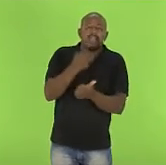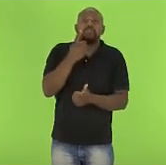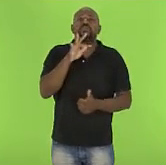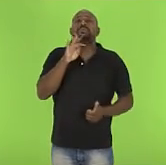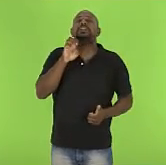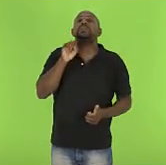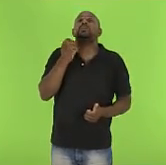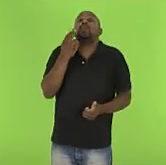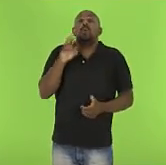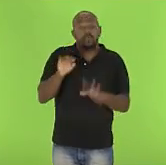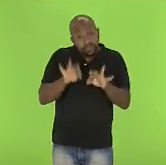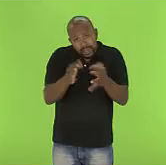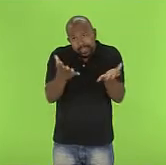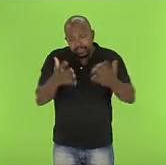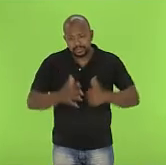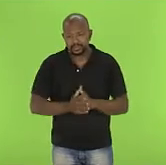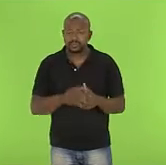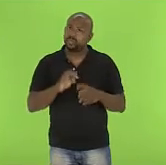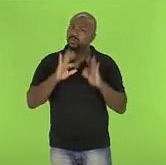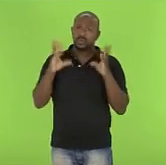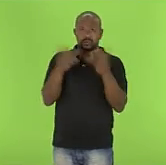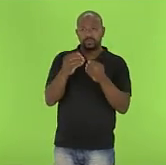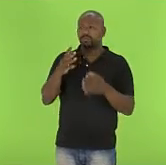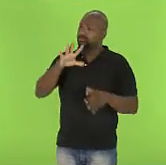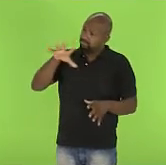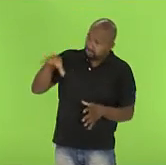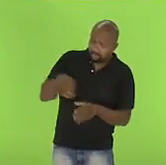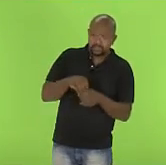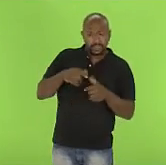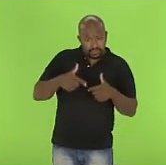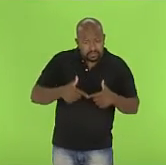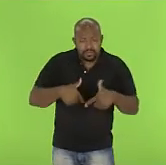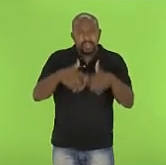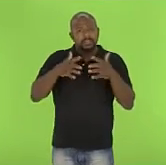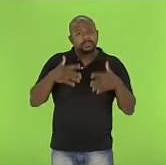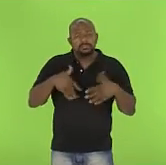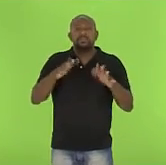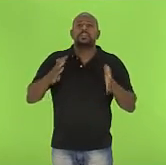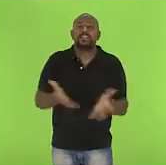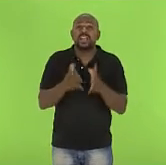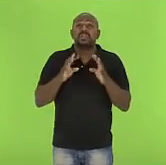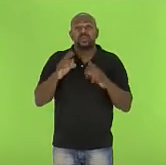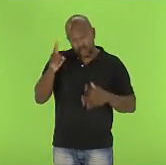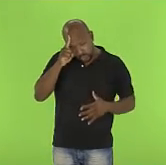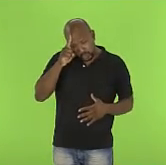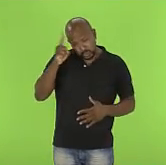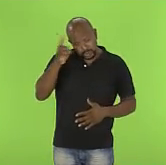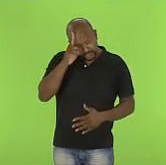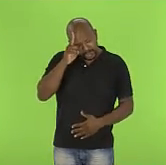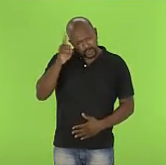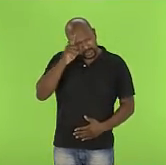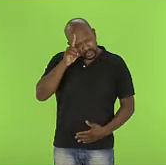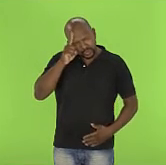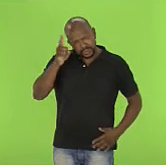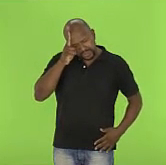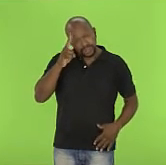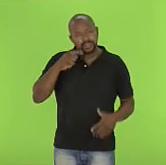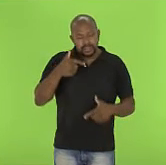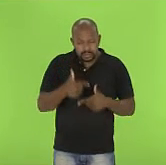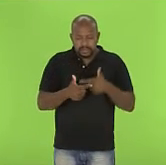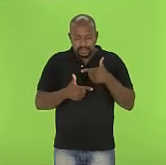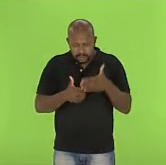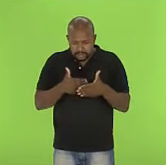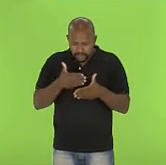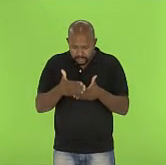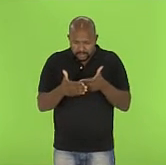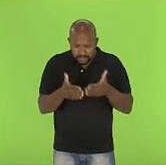atrás de um tesouro. Uhum. E foi isso, a gente botou todo mundo no barco e fez esse barco andar todo dia. Todo dia